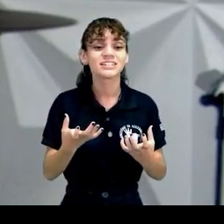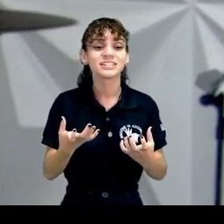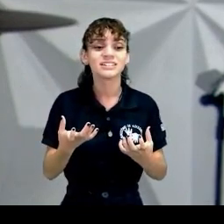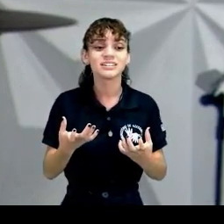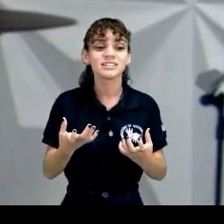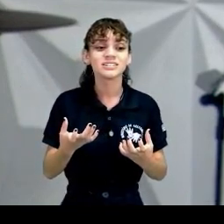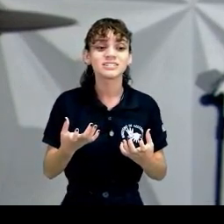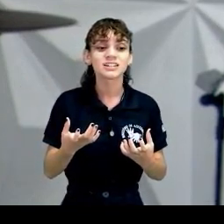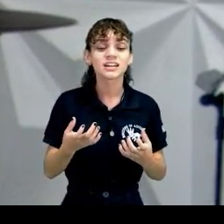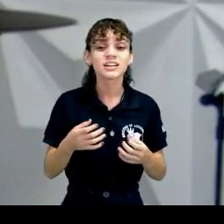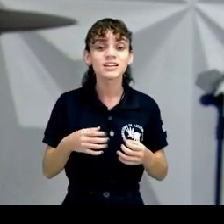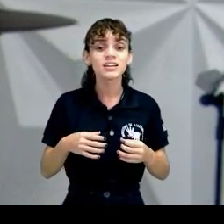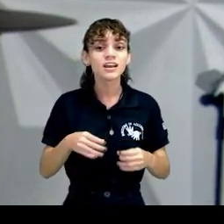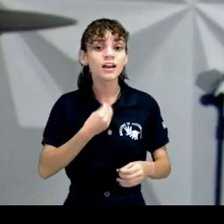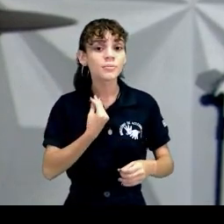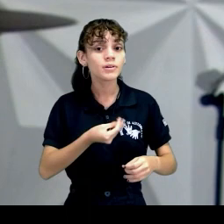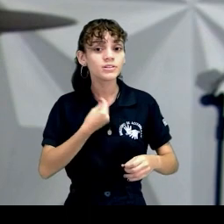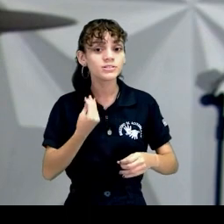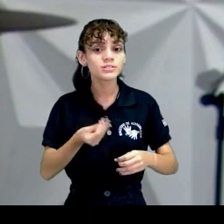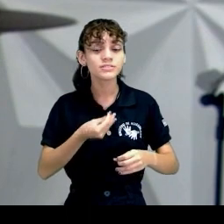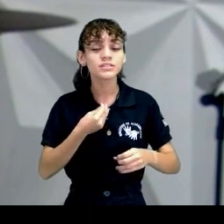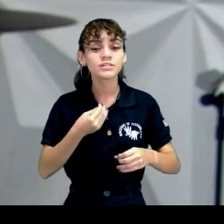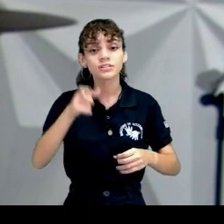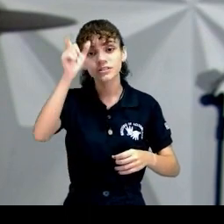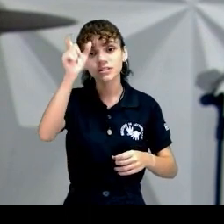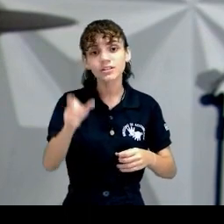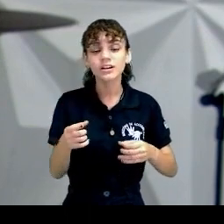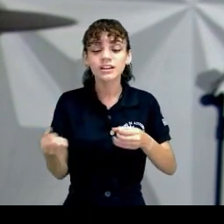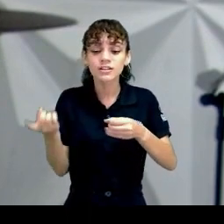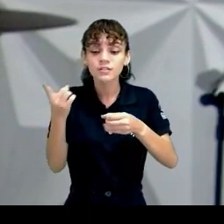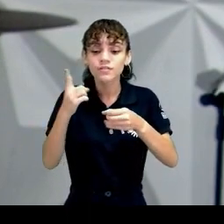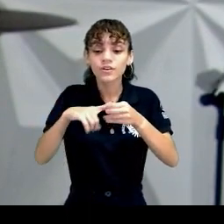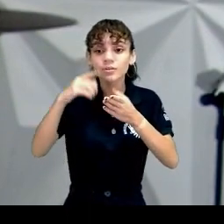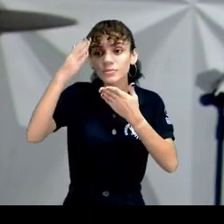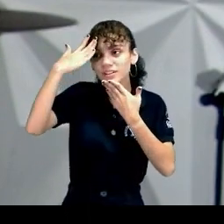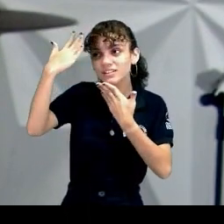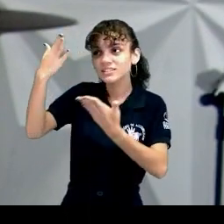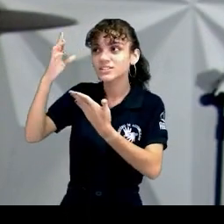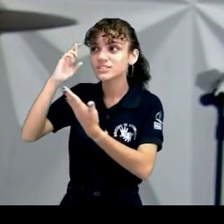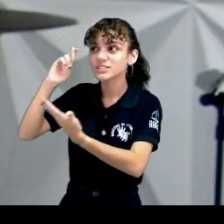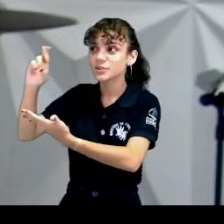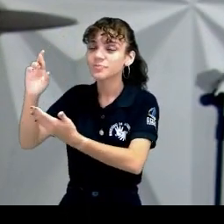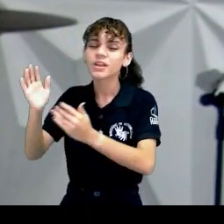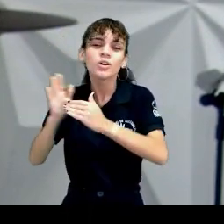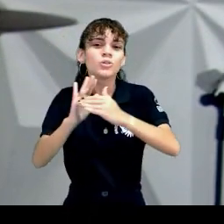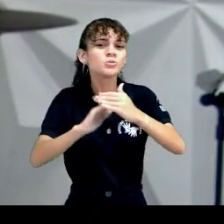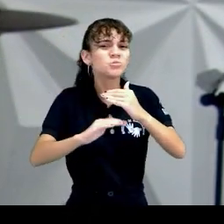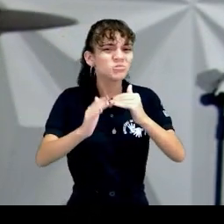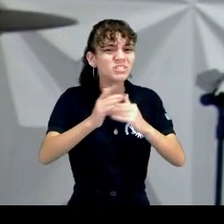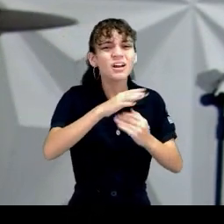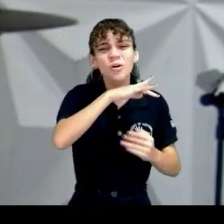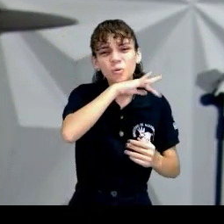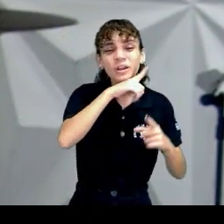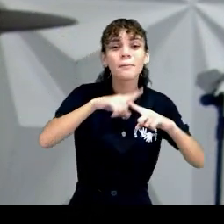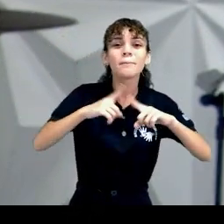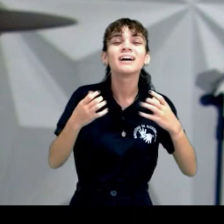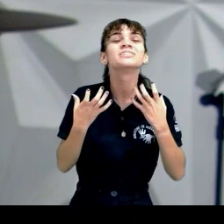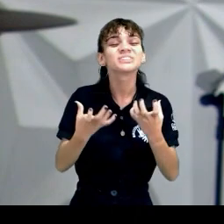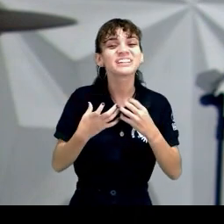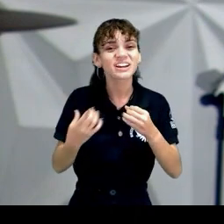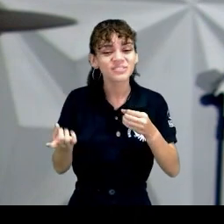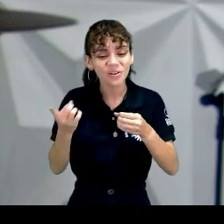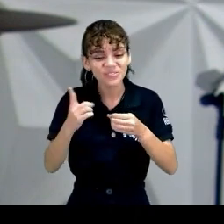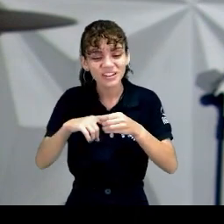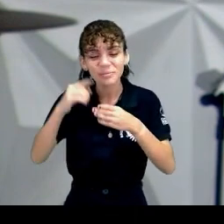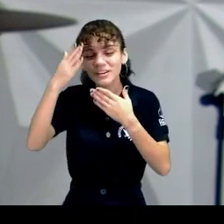estejam no lugar, ainda que nem todas os pedidos, as orações tenham sido atendidas, mas o meu coração é cheio de